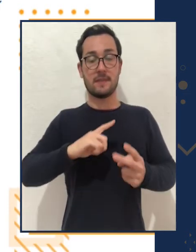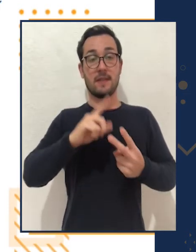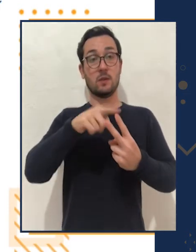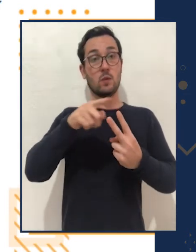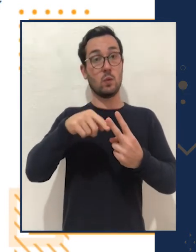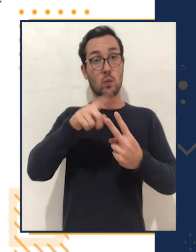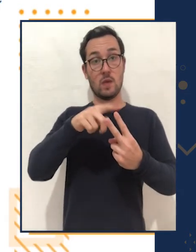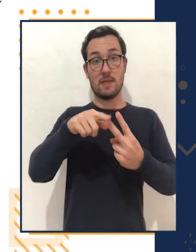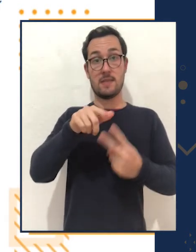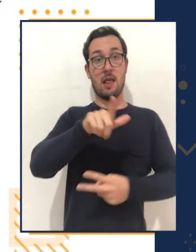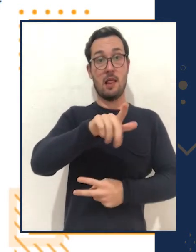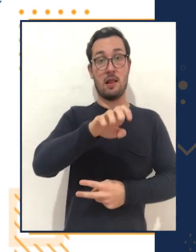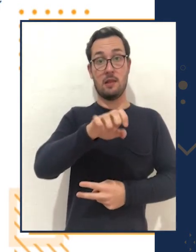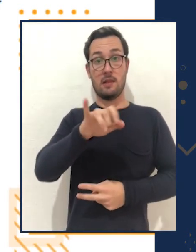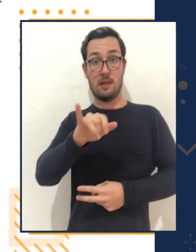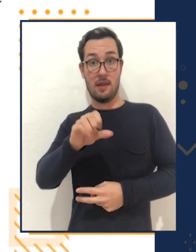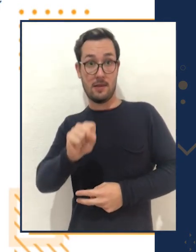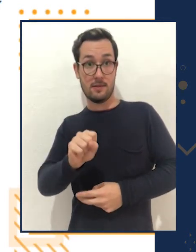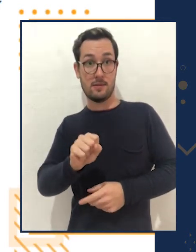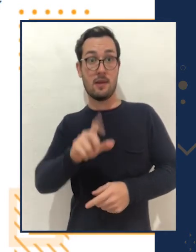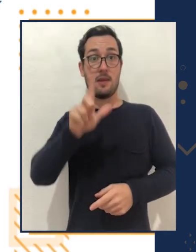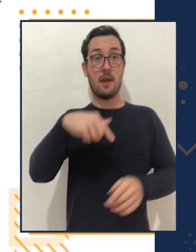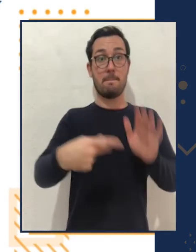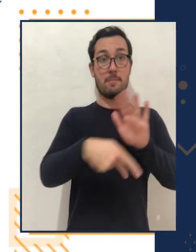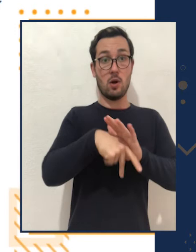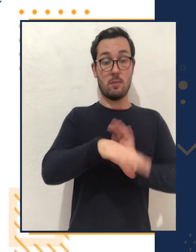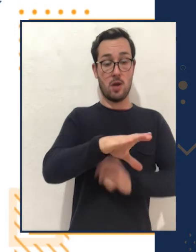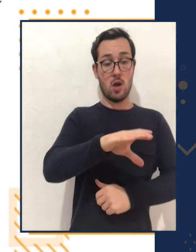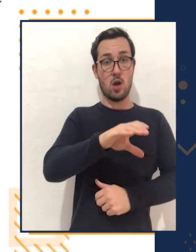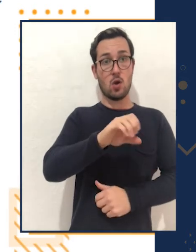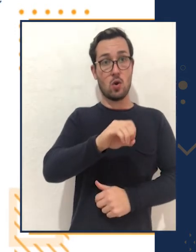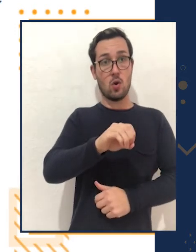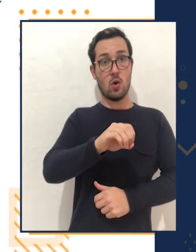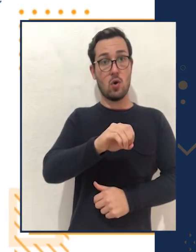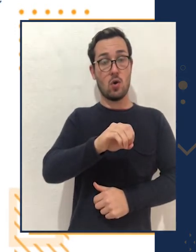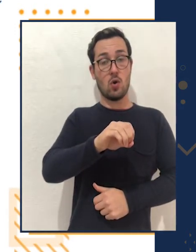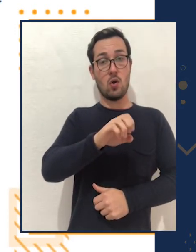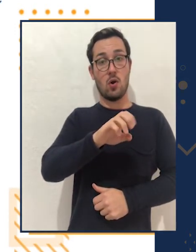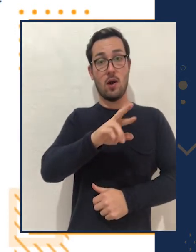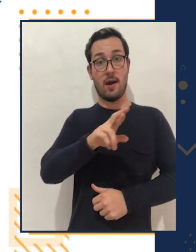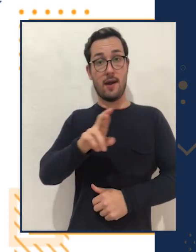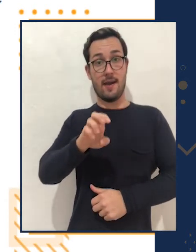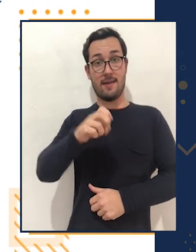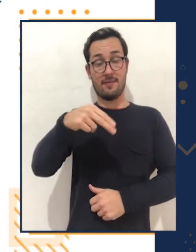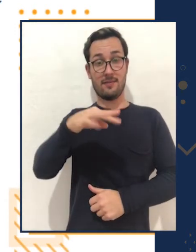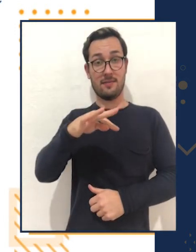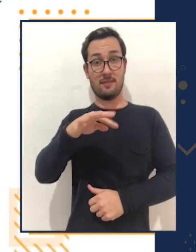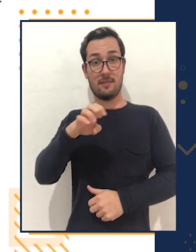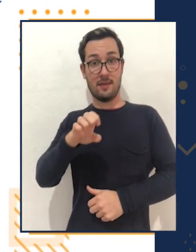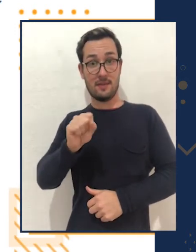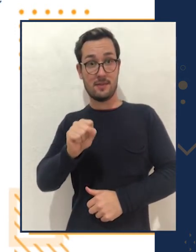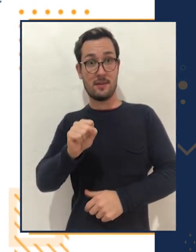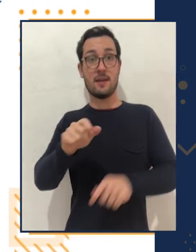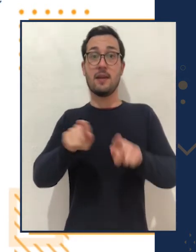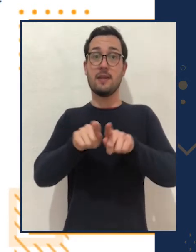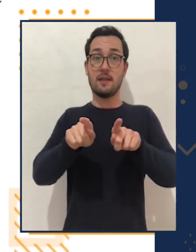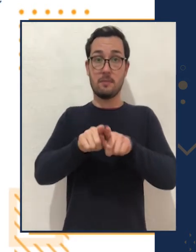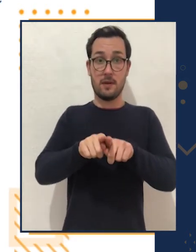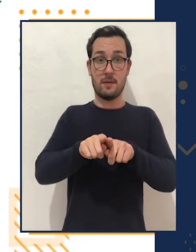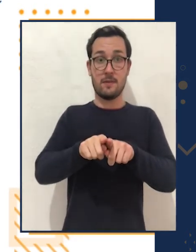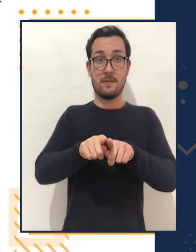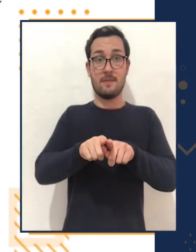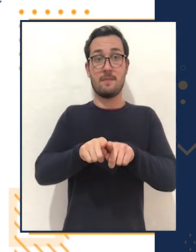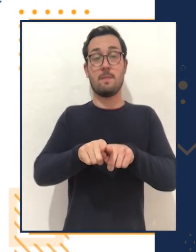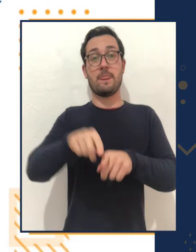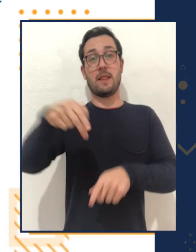essas são as três malhas que existem no circuito. Só que como aqui já está constando, a gente vai ver que essa malha de fora ela